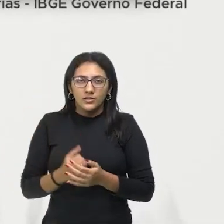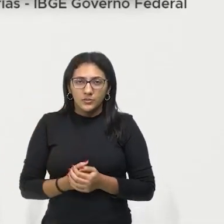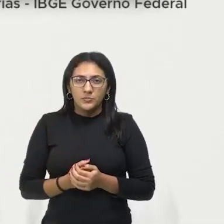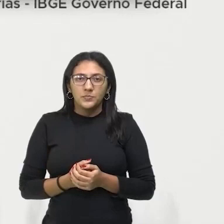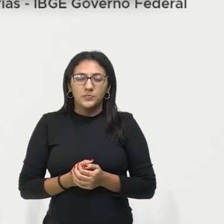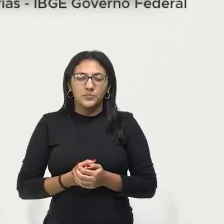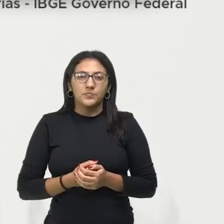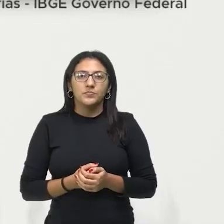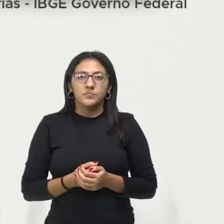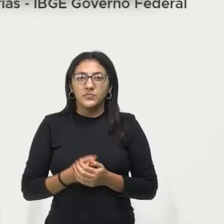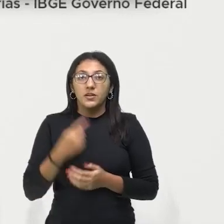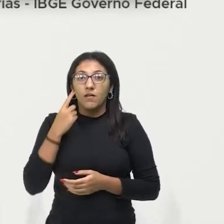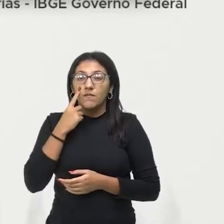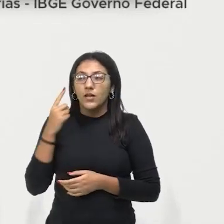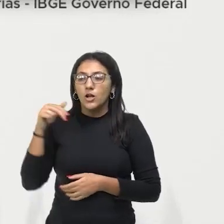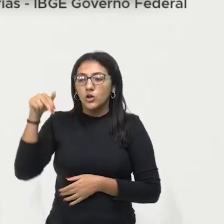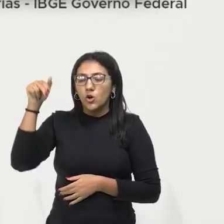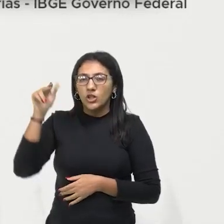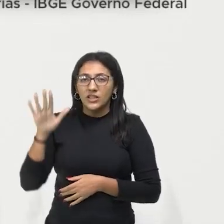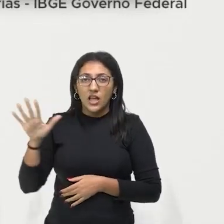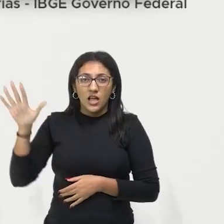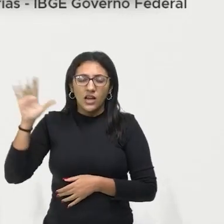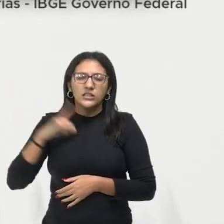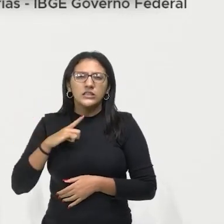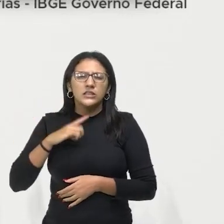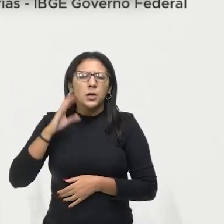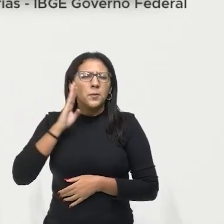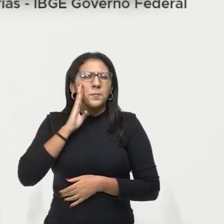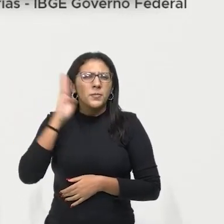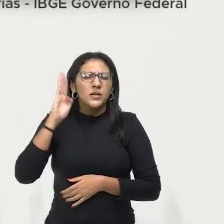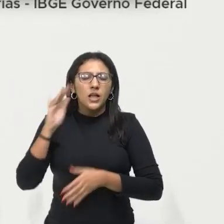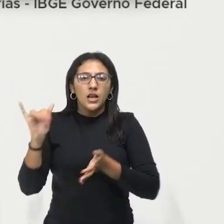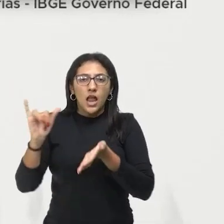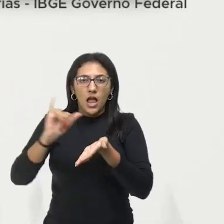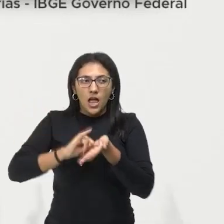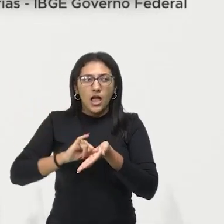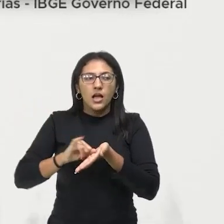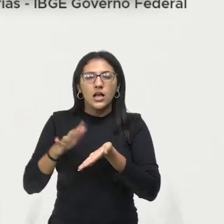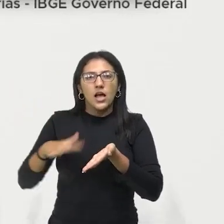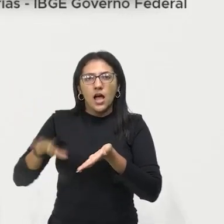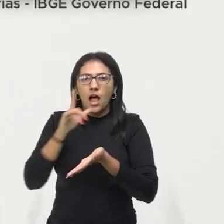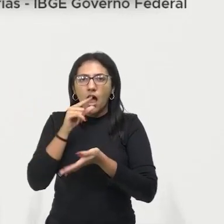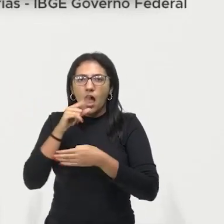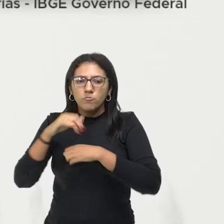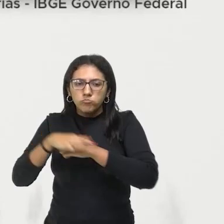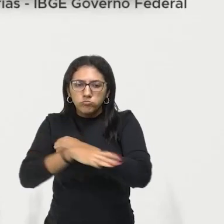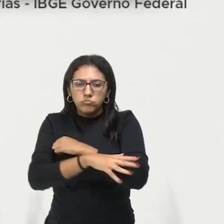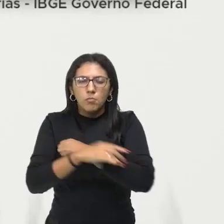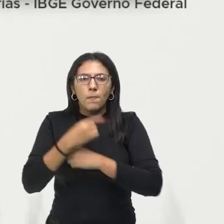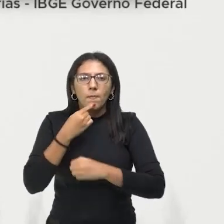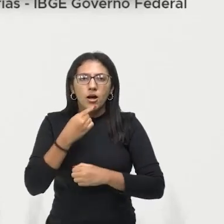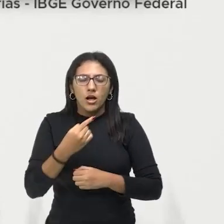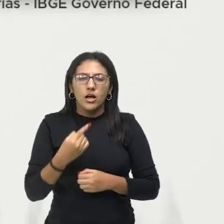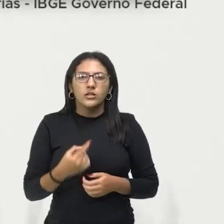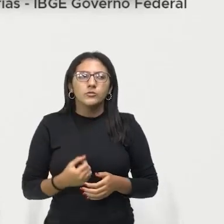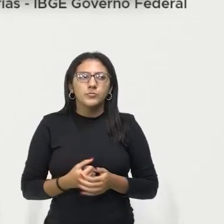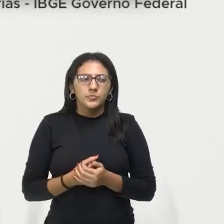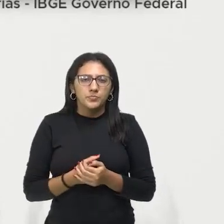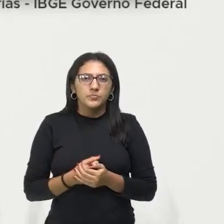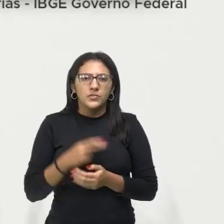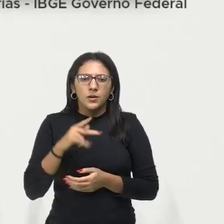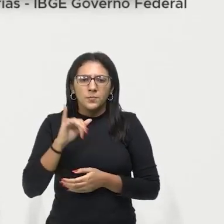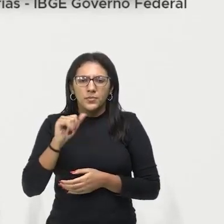região norte. Baixíssima concentração industrial. O Nordeste, você vai ver grandes fábricas, principalmente nas